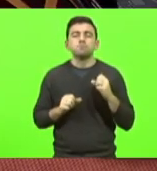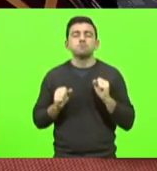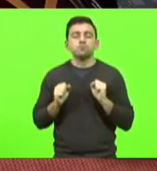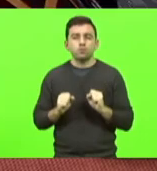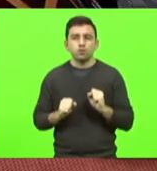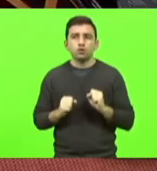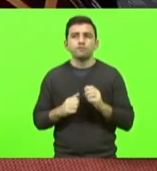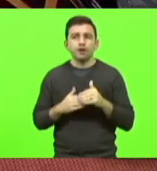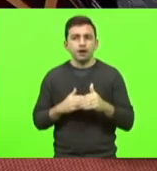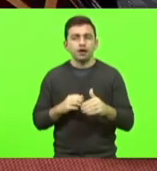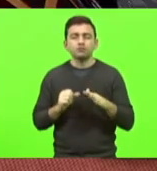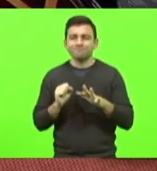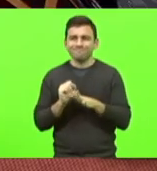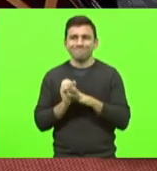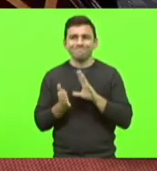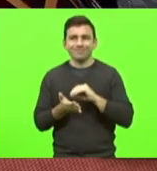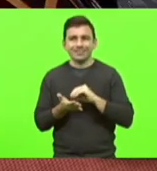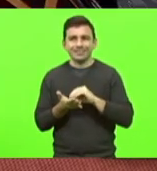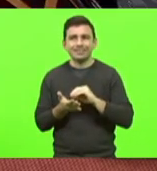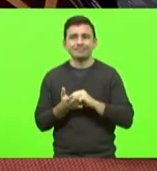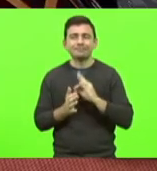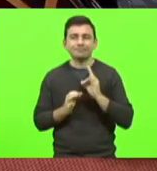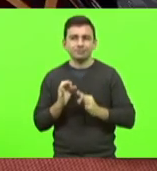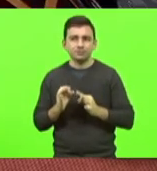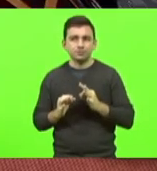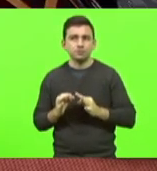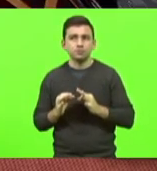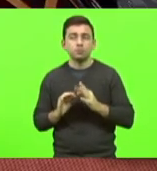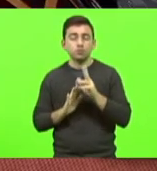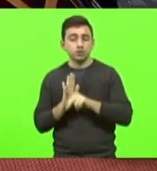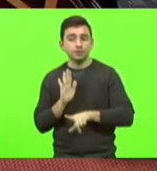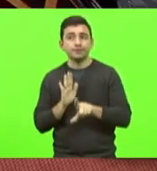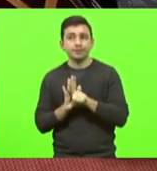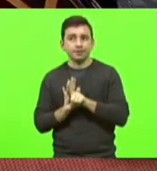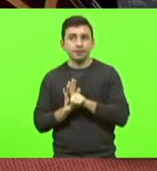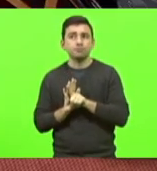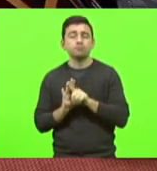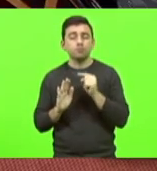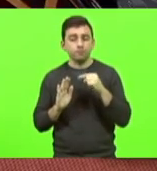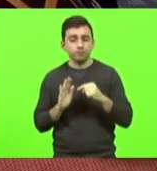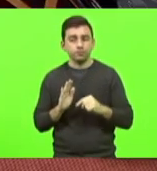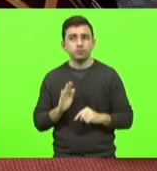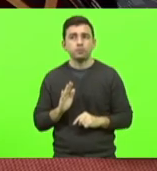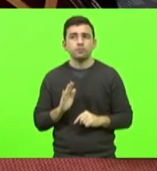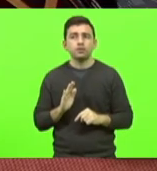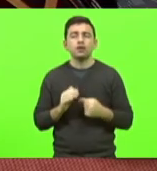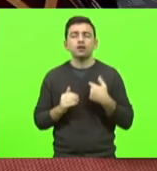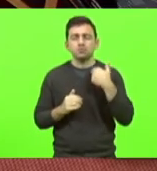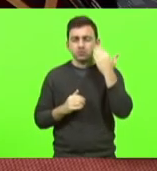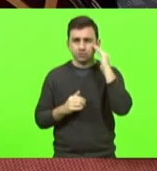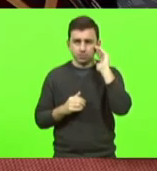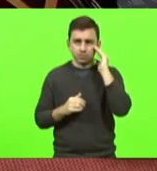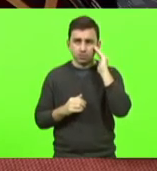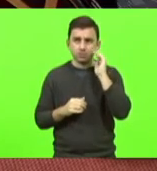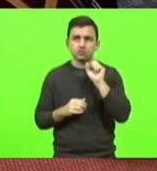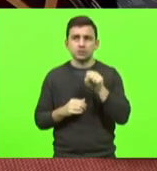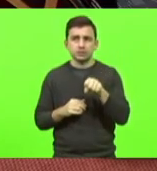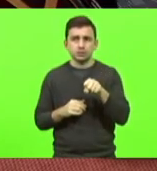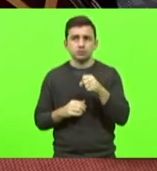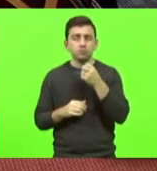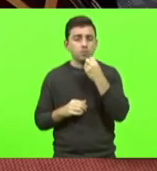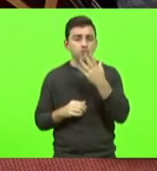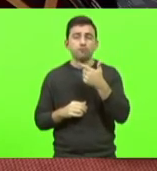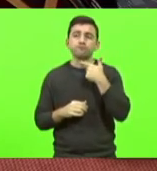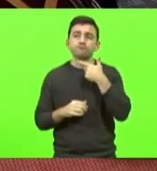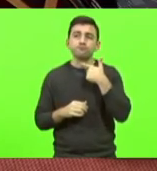muita insegurança jurídica no processo com um projeto de lei complexo começo então eu entendo a a boa intenção do